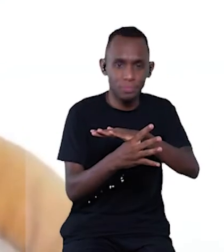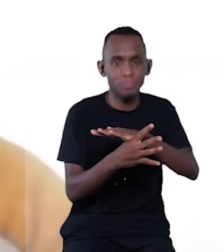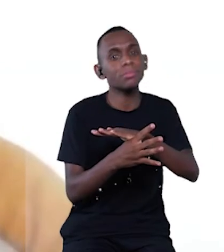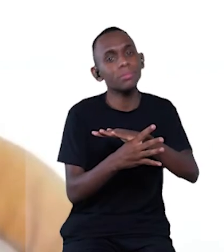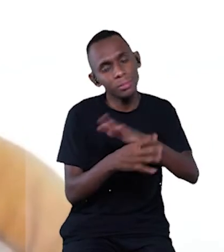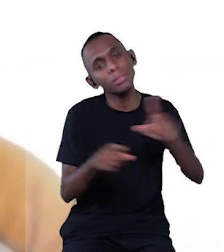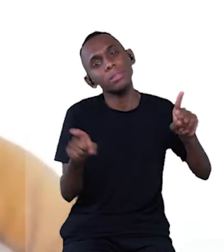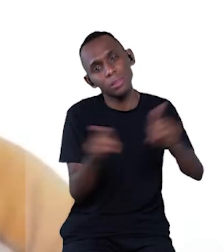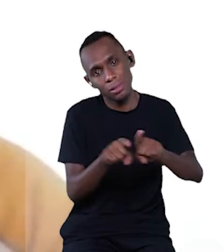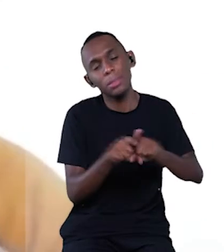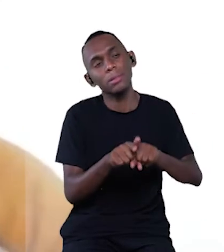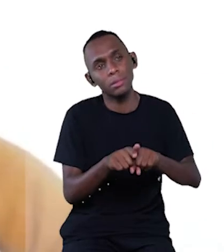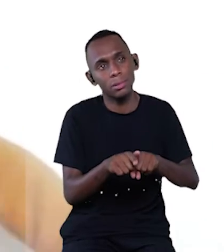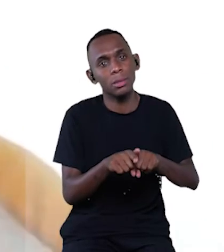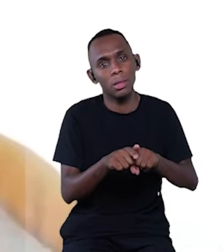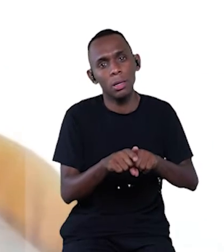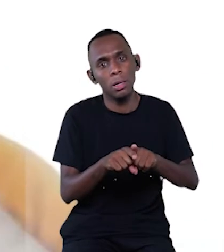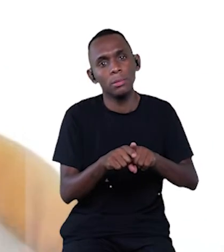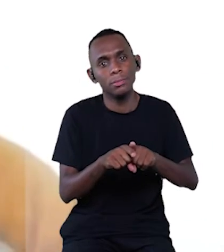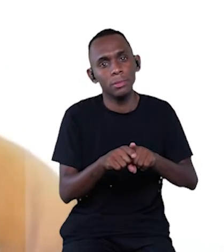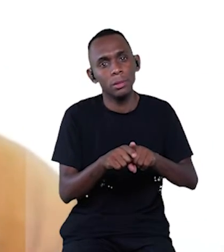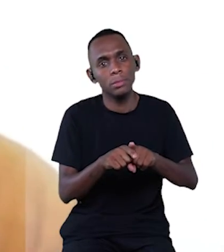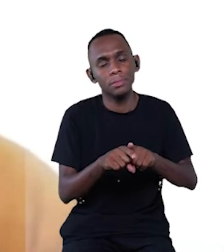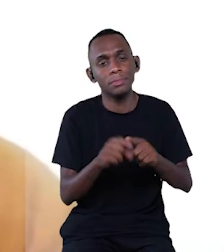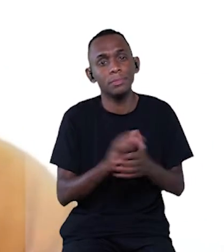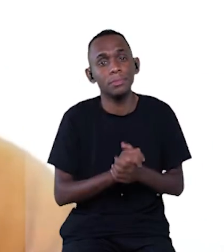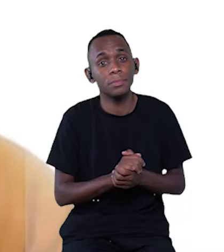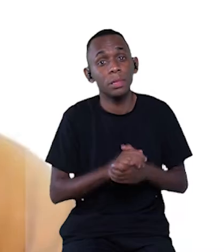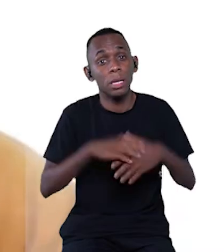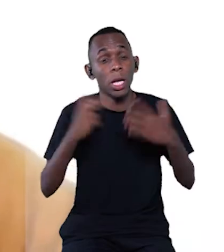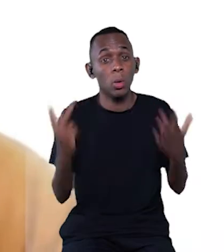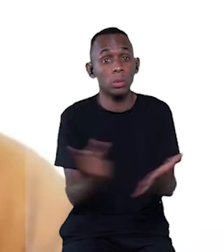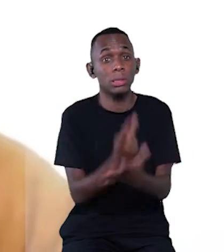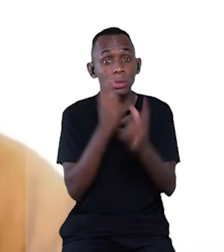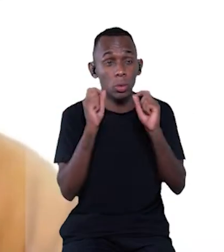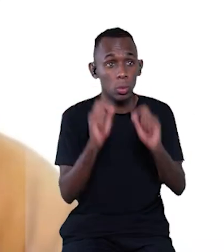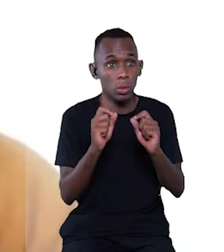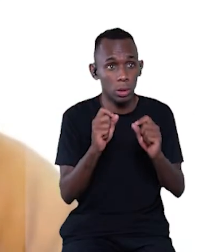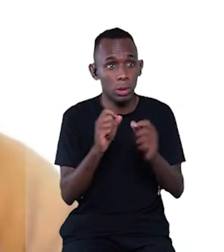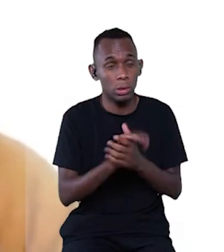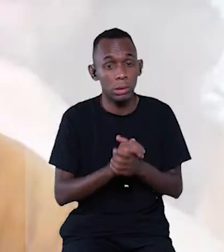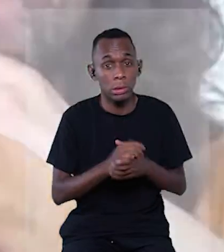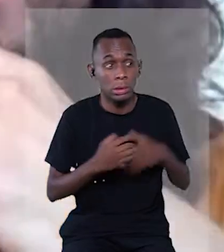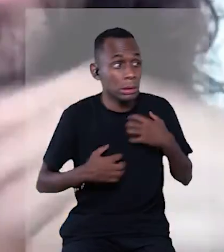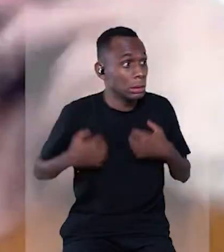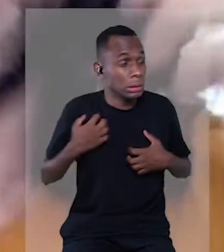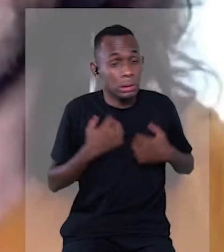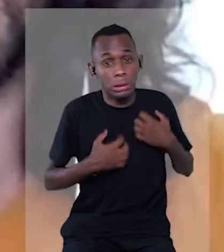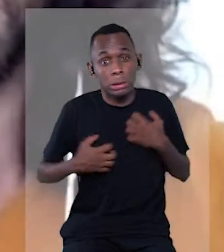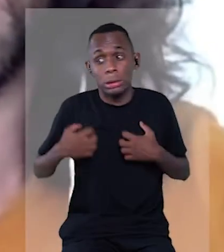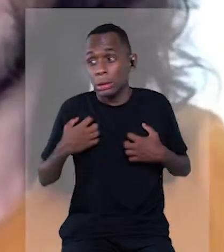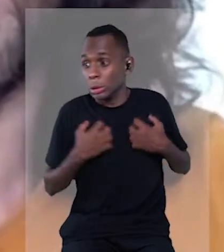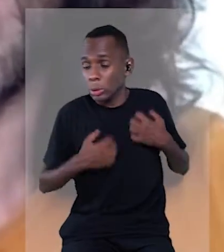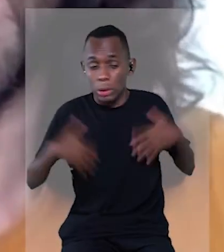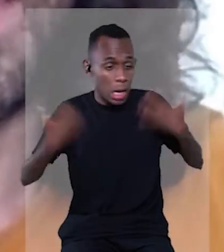era um imigrante indiano, não tenho certeza. E aí, Ai, que eu conversei desespero. com ele. Tadinho desse.